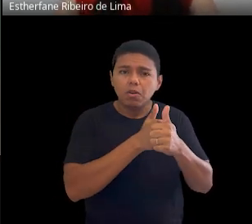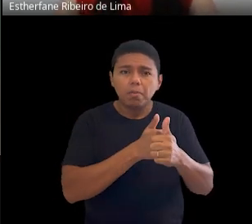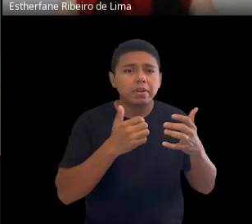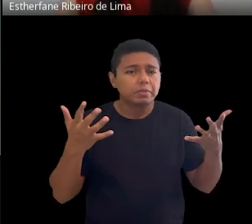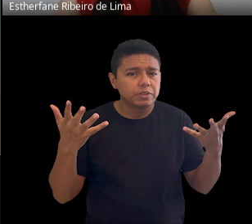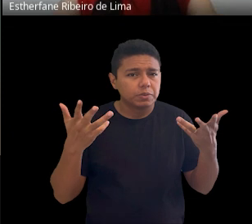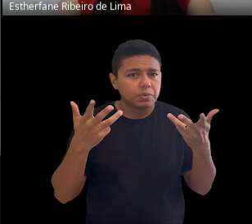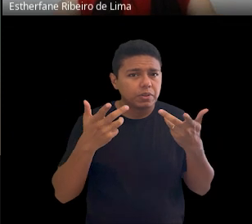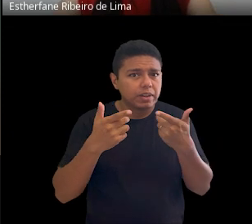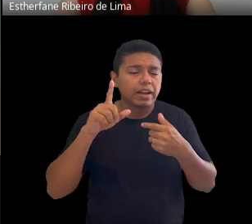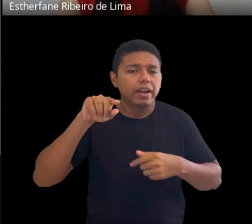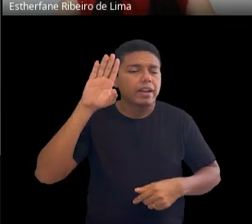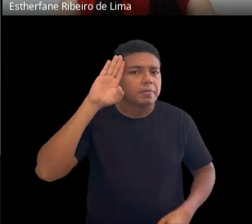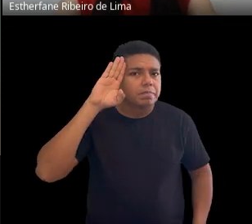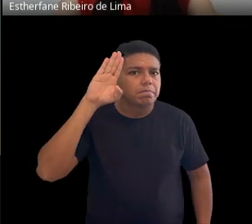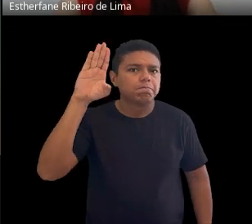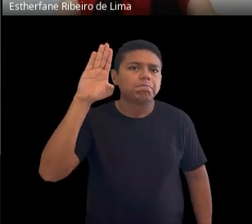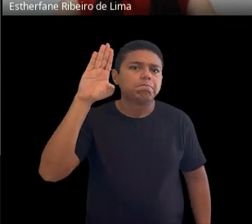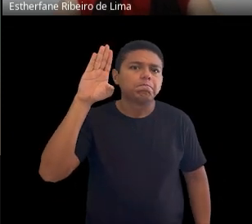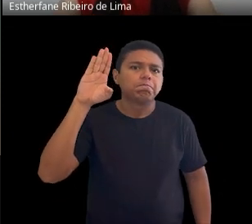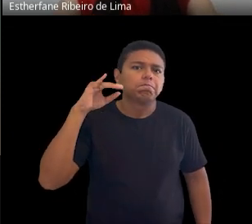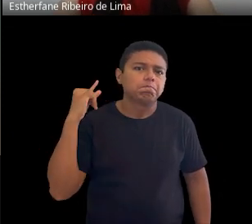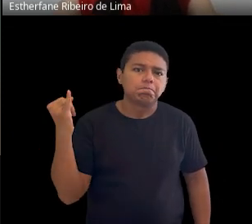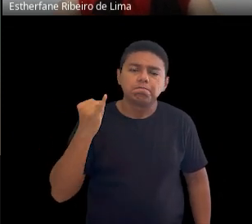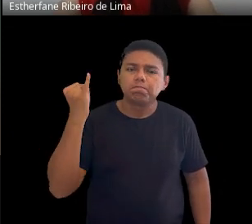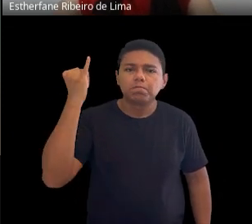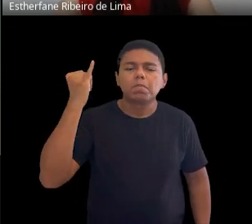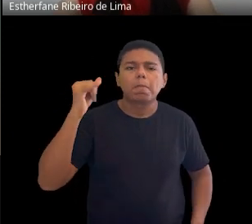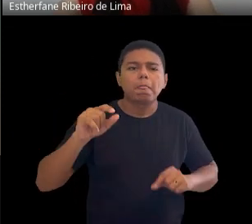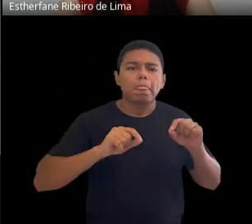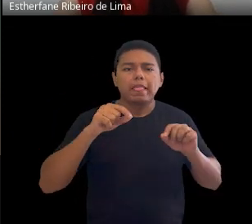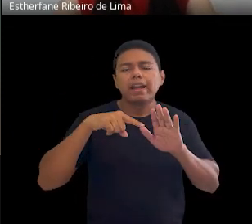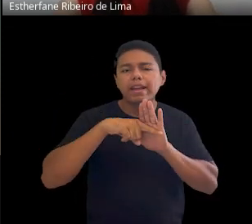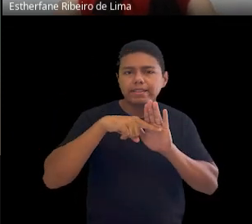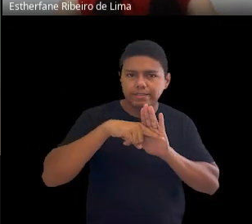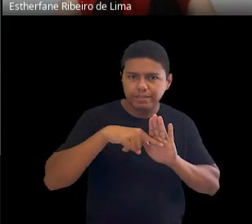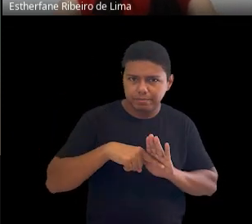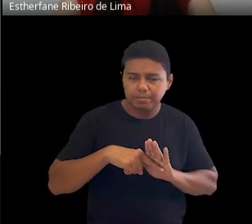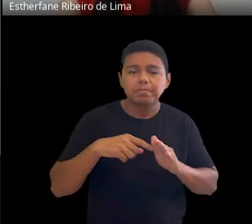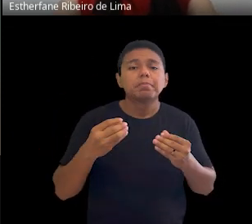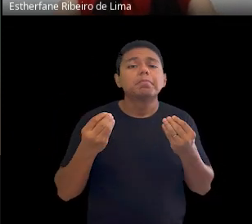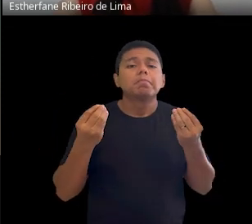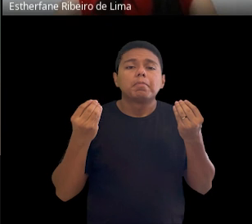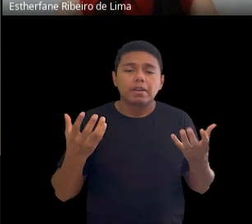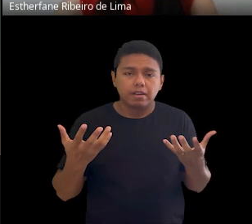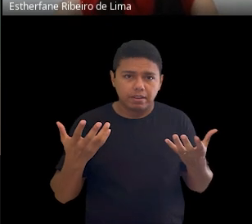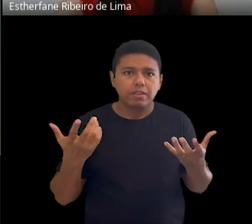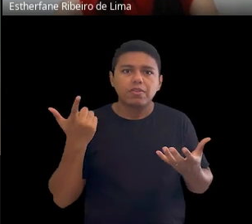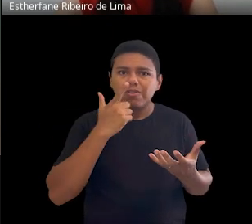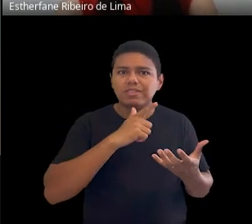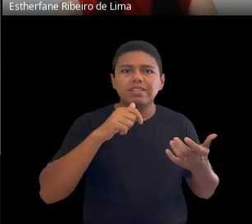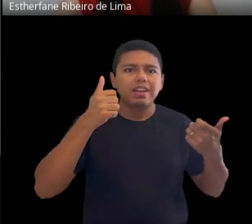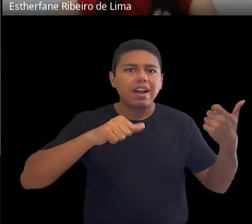qualidade, é de crucial, assim, necessária a realização desses exames, a fim de